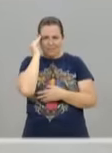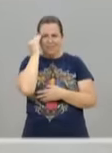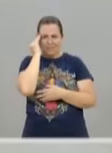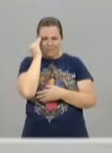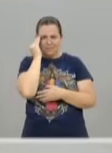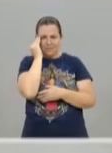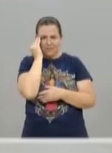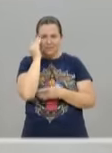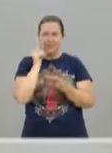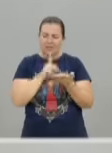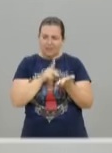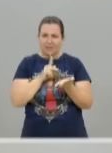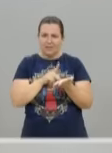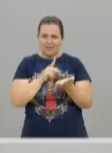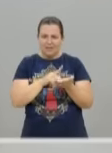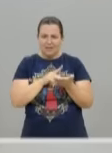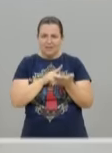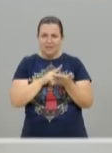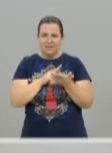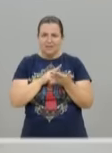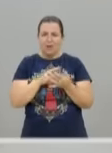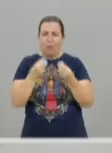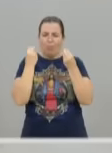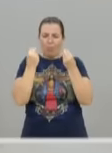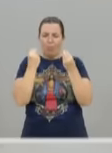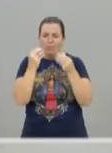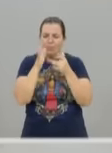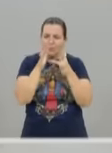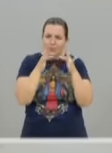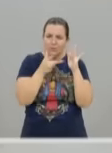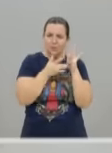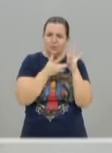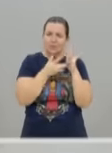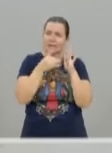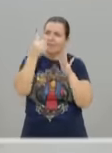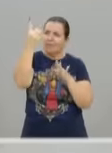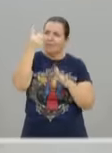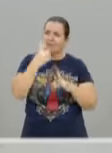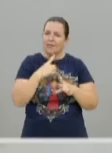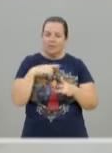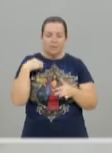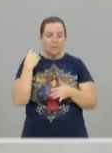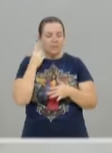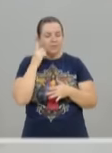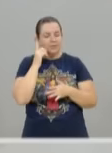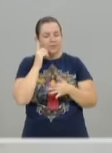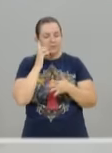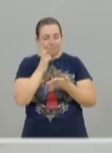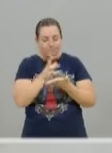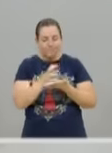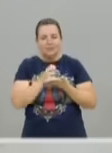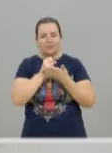compreendendo a dimensão de Jesus Cristo que veio para resgatar